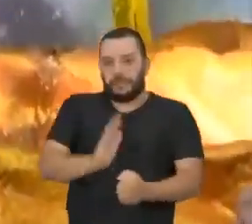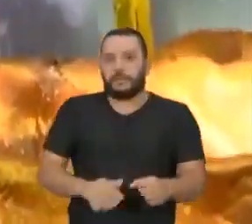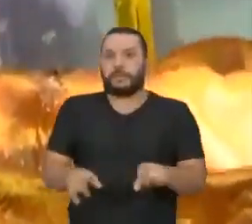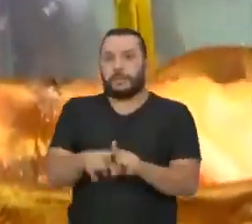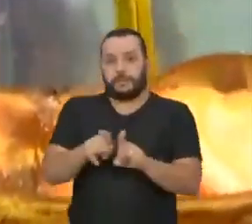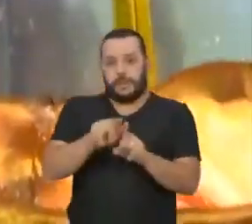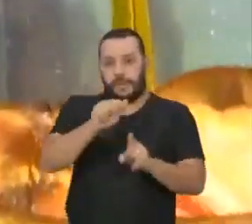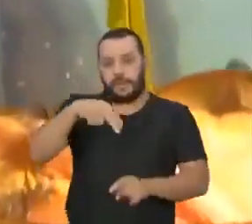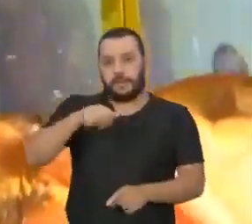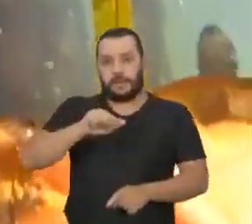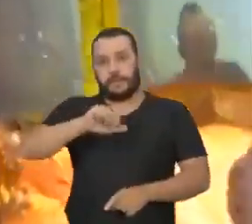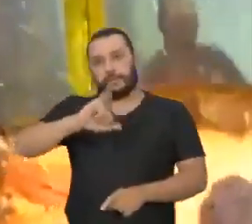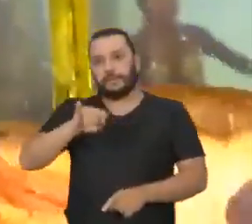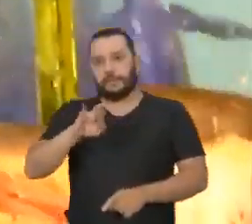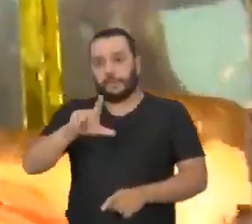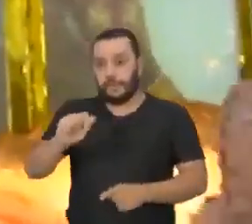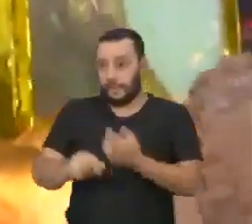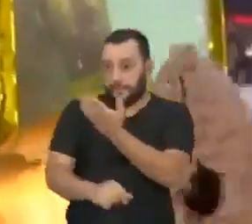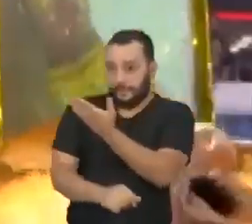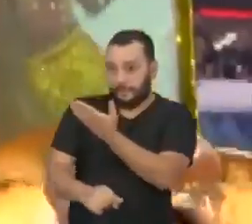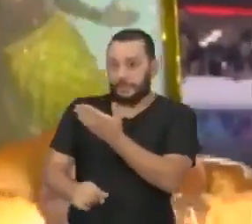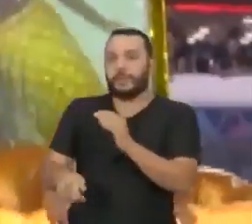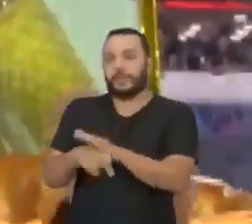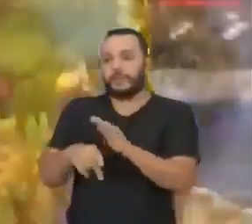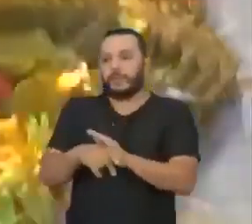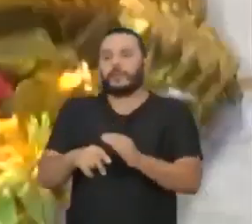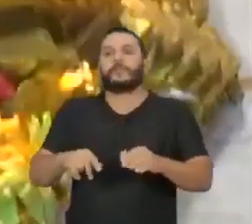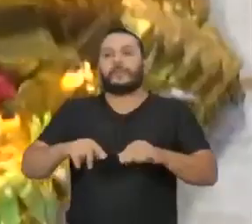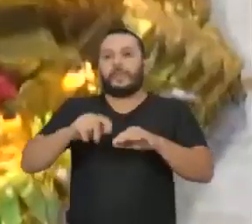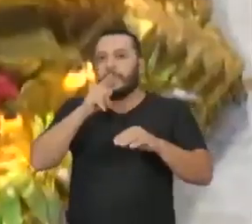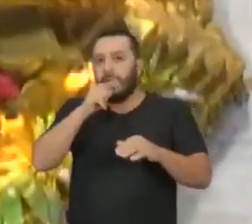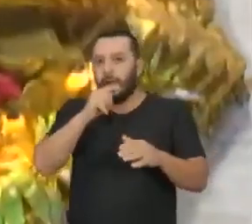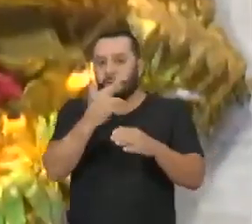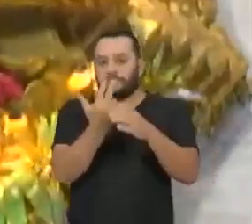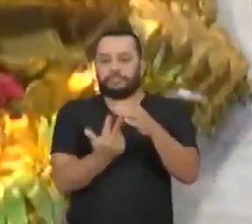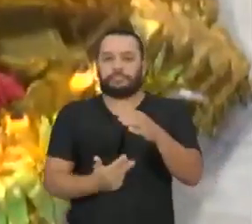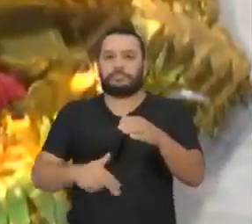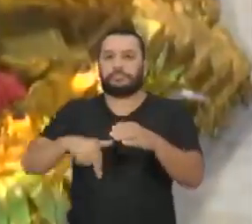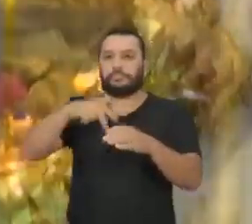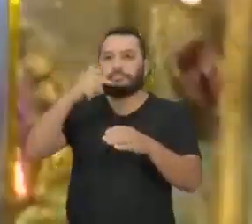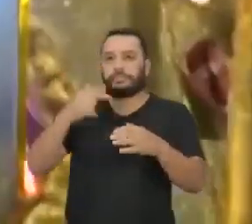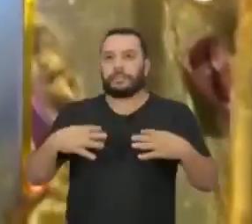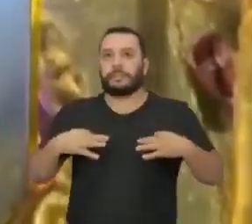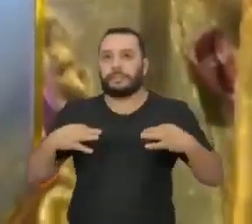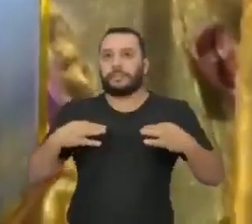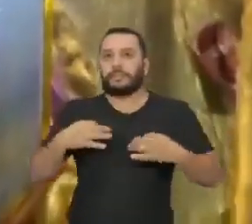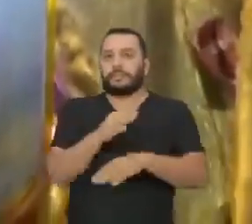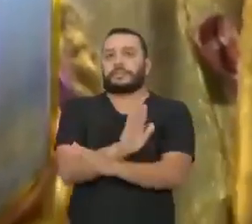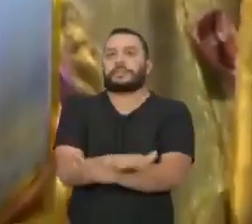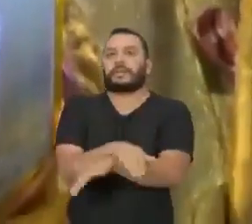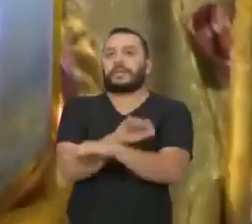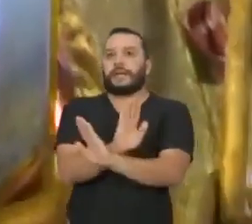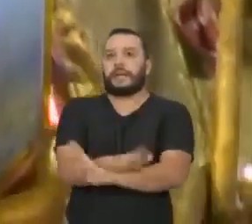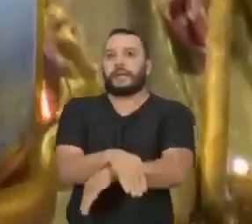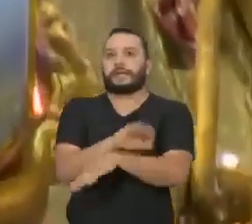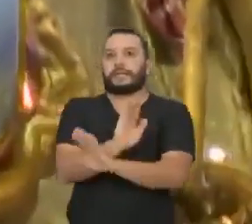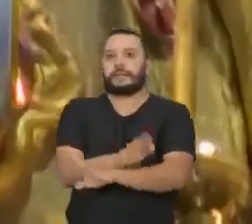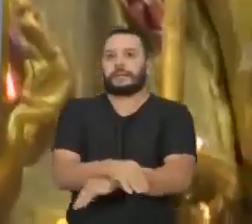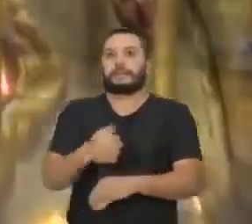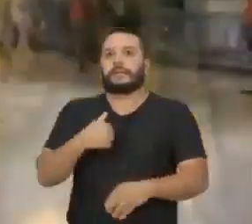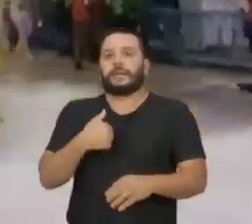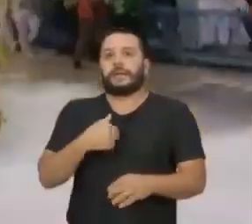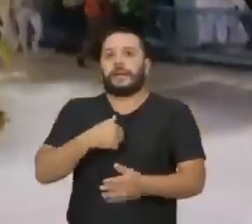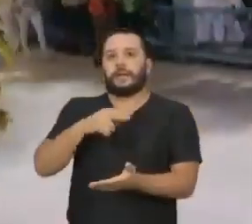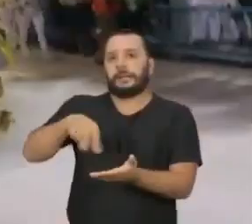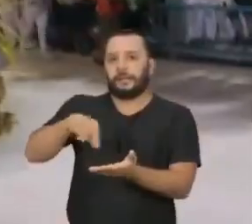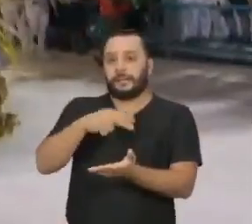Ana Júlia, atleta da Seleção Brasileira de Nado Sincronizado, se apresentou fantasiada de sereia, fazendo coreografias num aquário